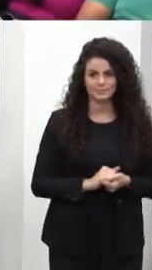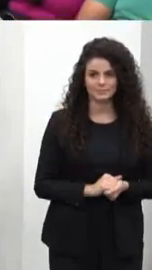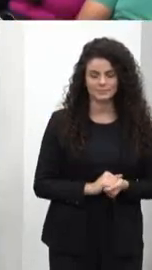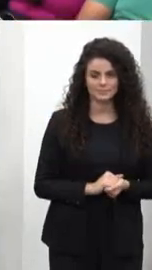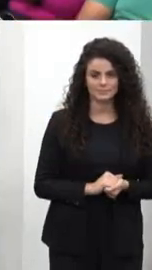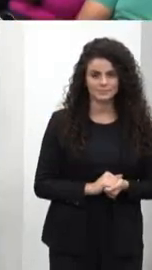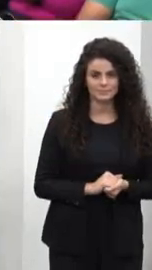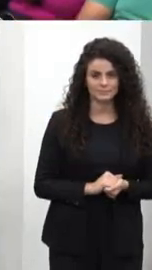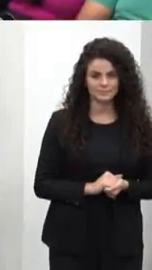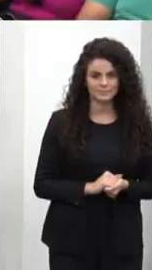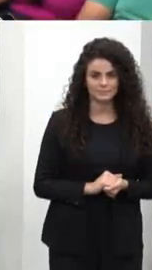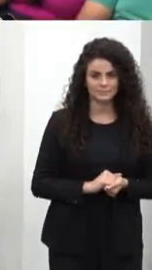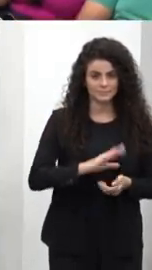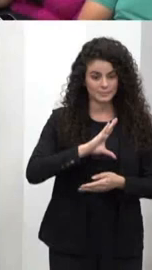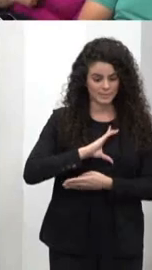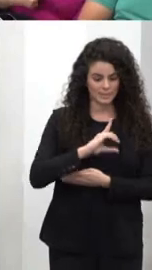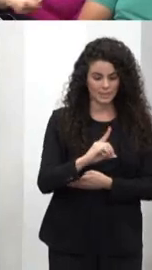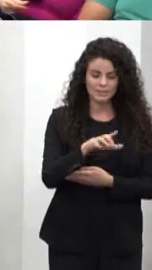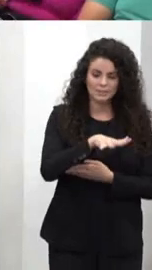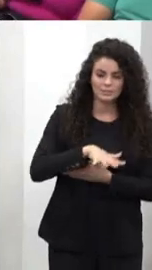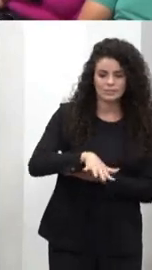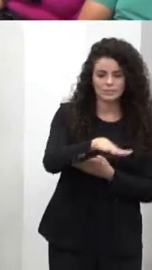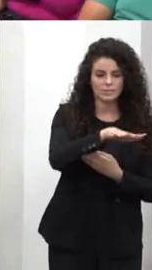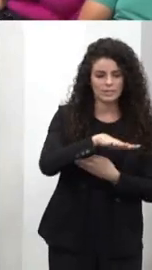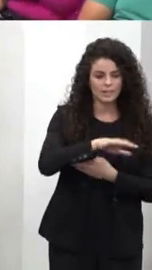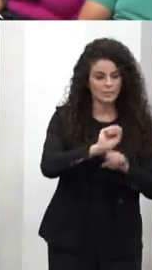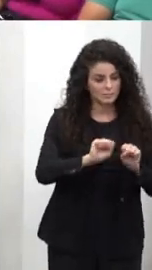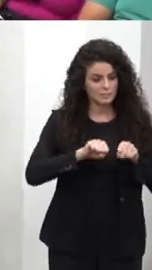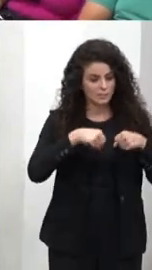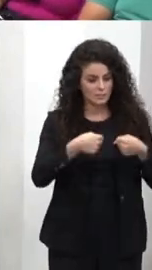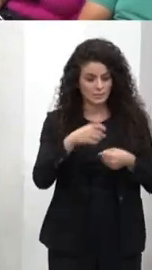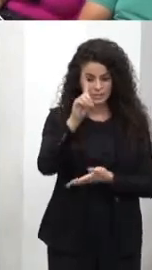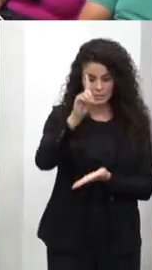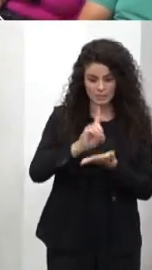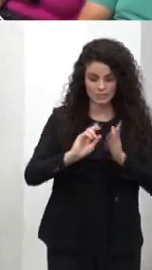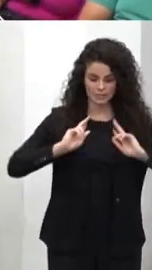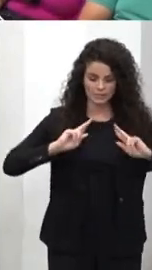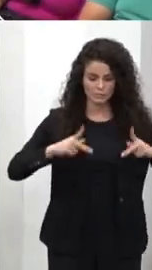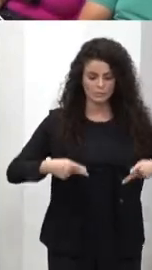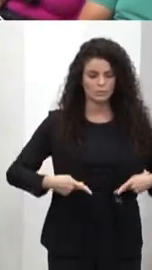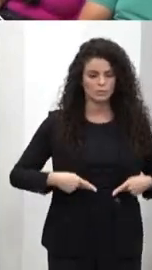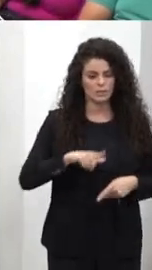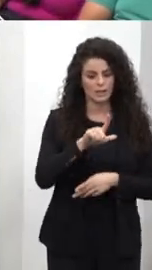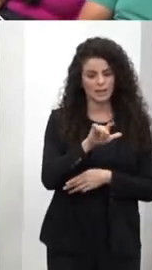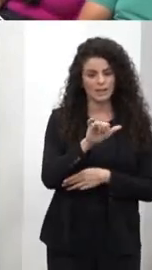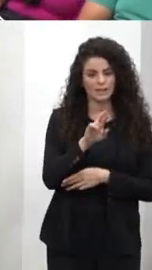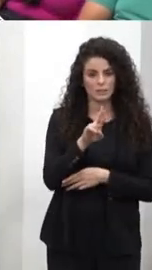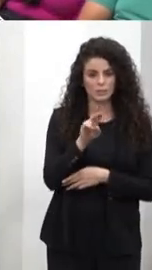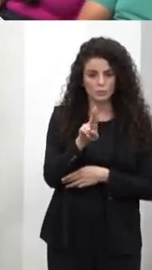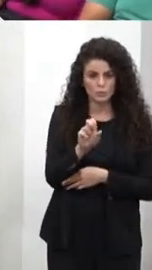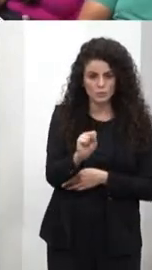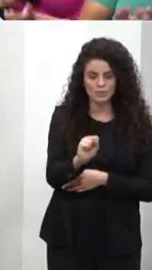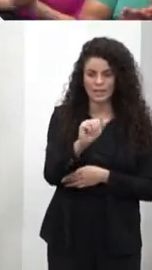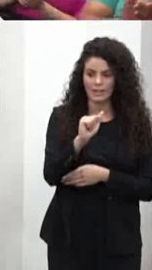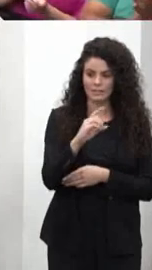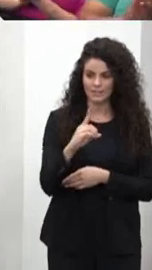senhora coordenadora geral da associação em defesa dos Direitos Humanos liros até